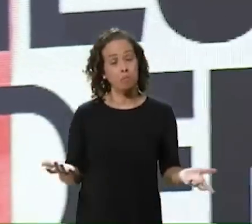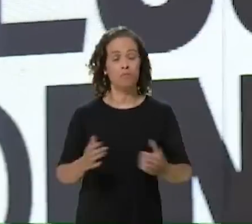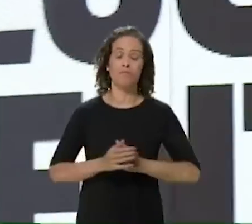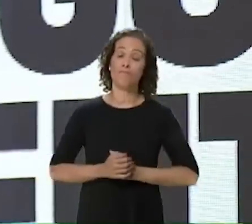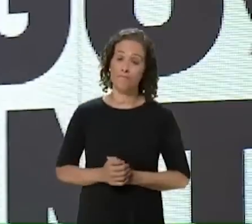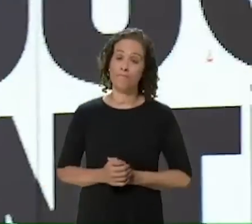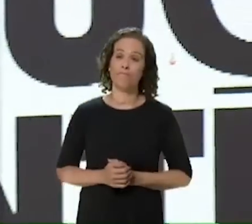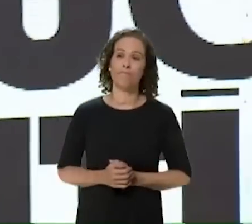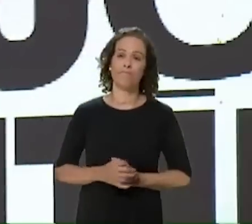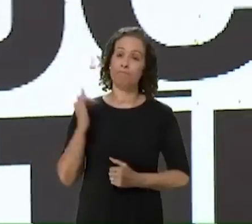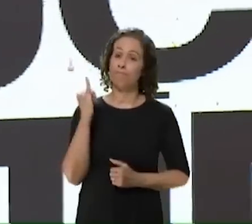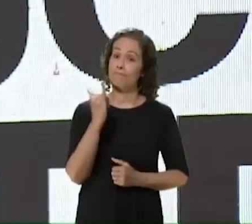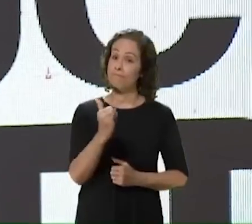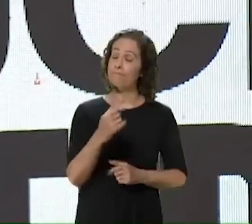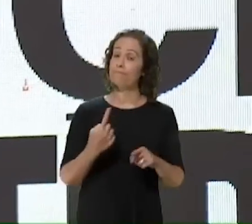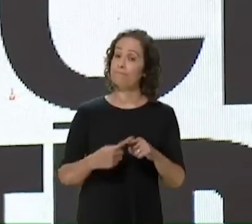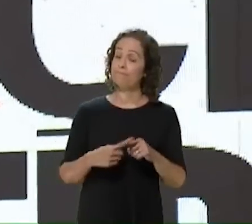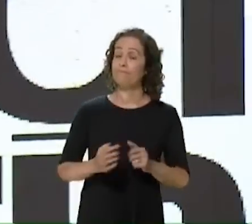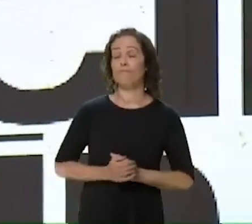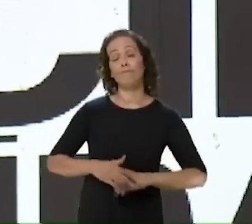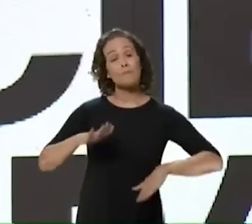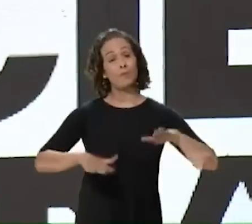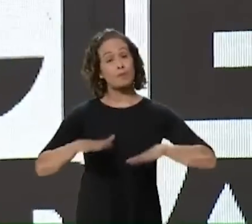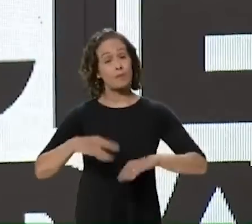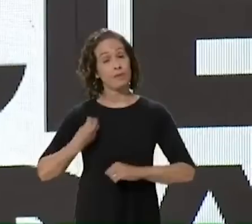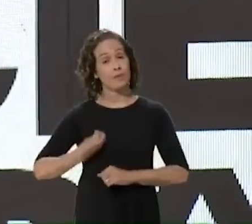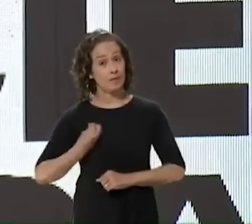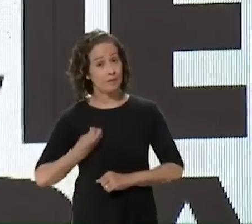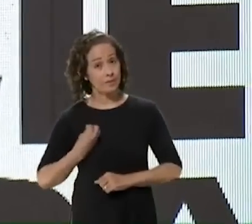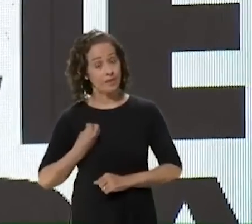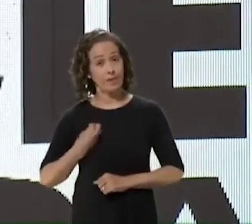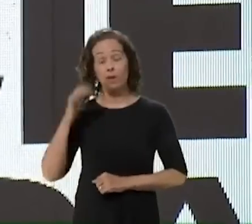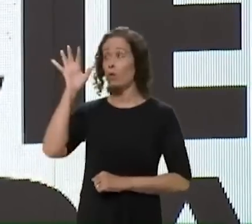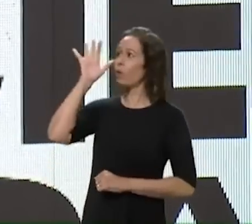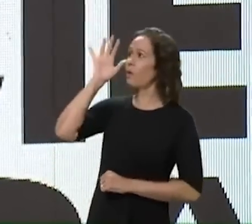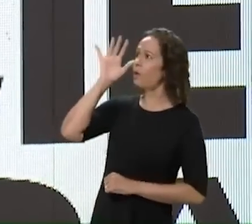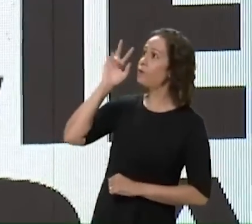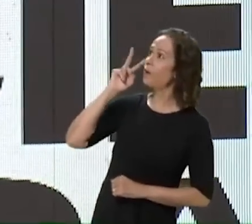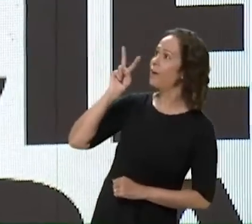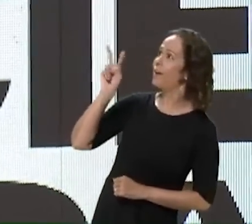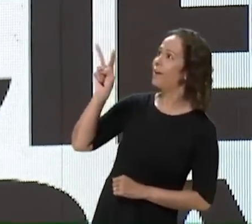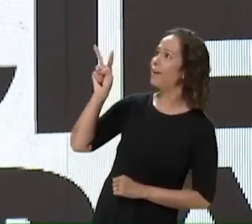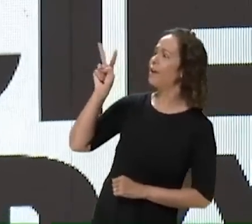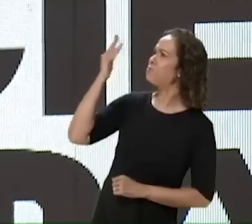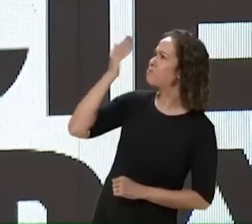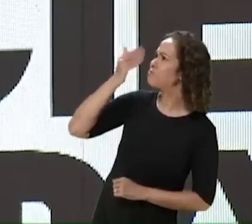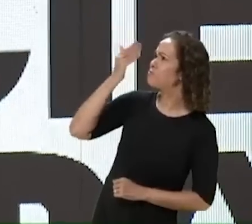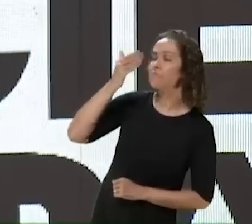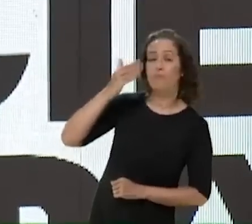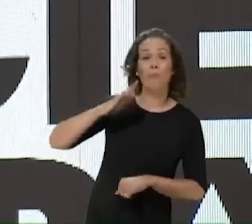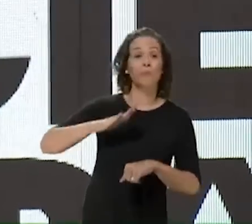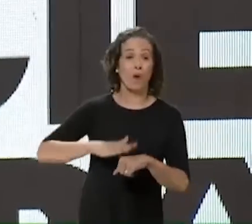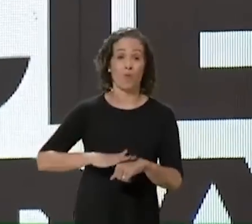Eu vou te falar. Tem horas na vida que a gente vê os anjos, mas a maioria das vezes a gente não vê. Um bandido te